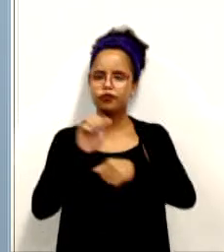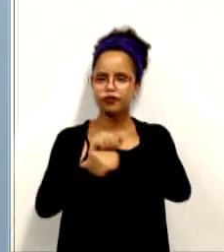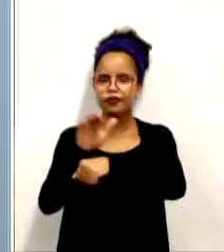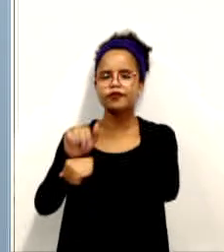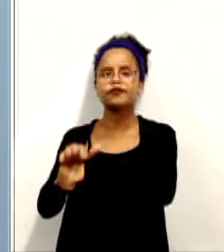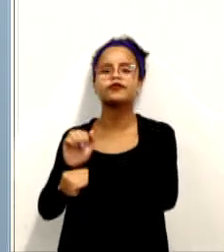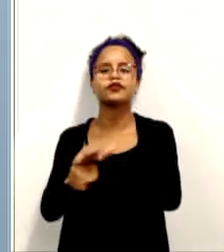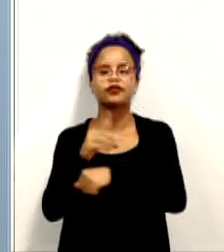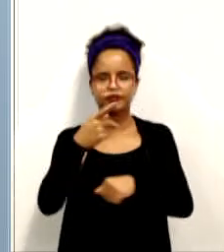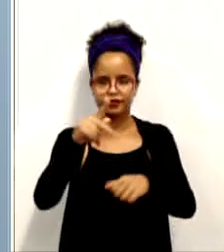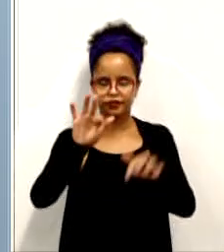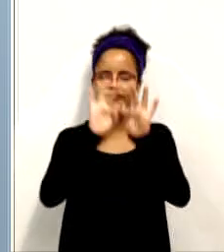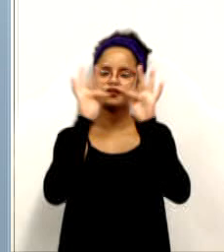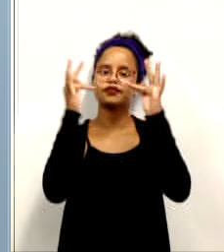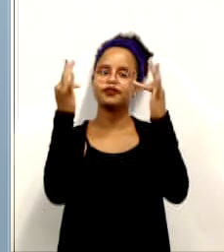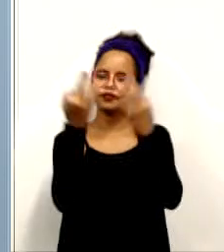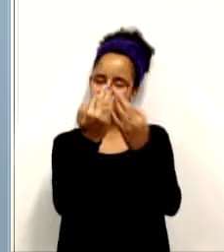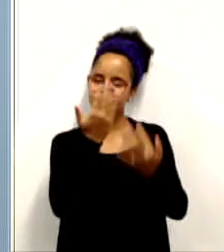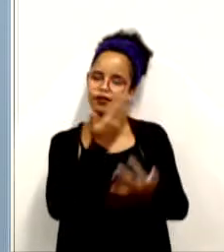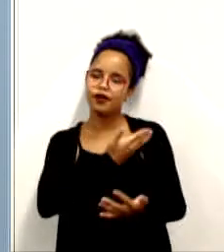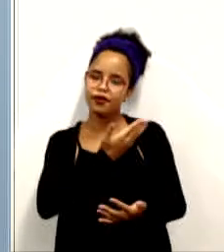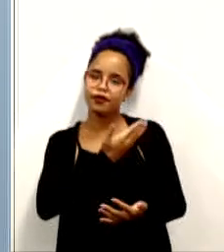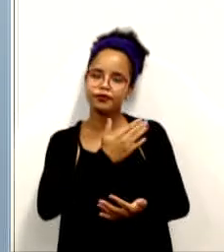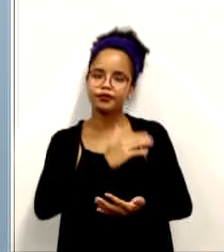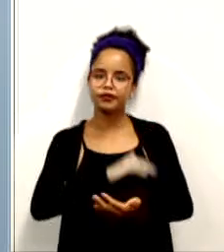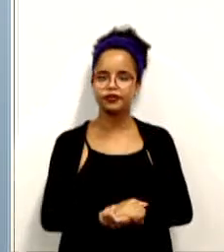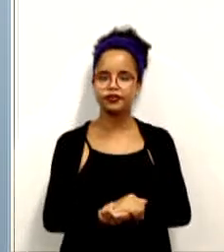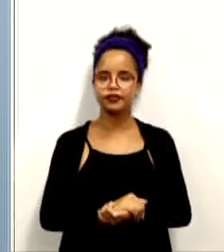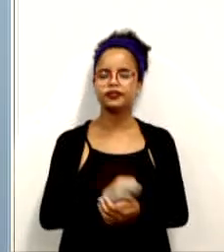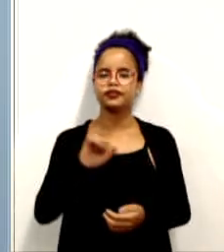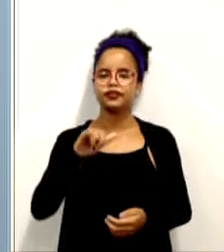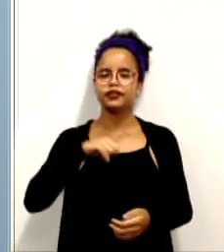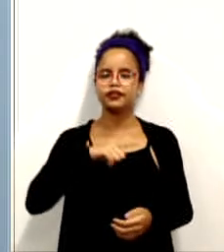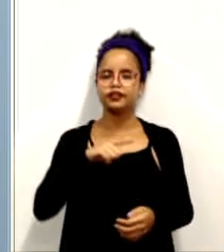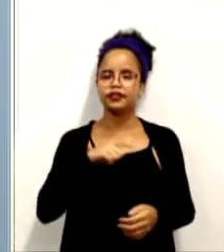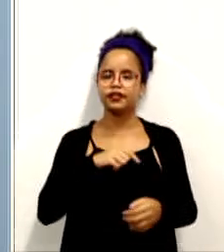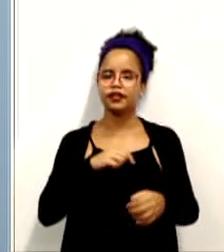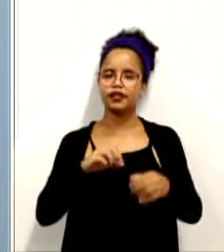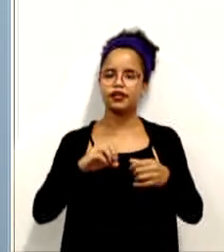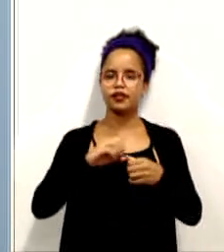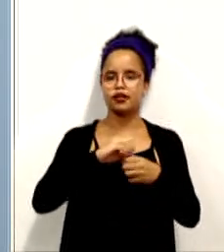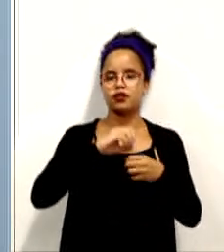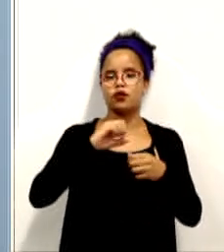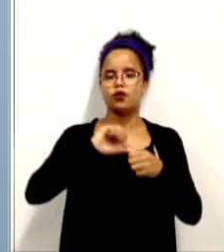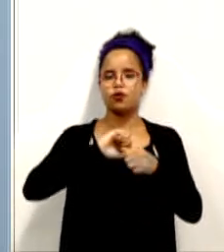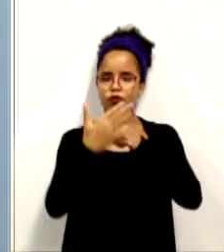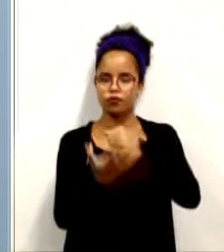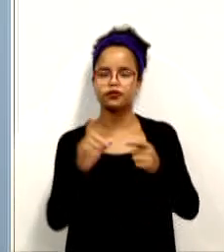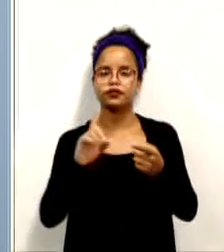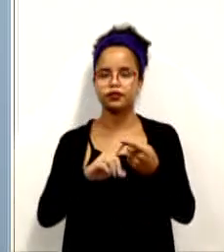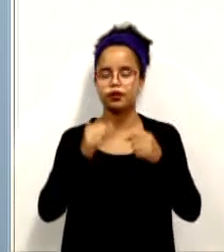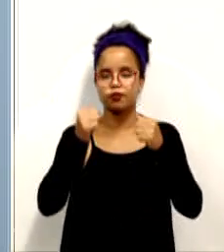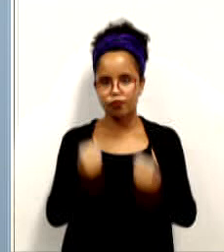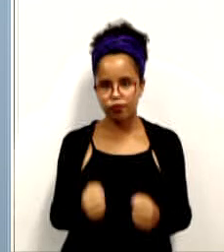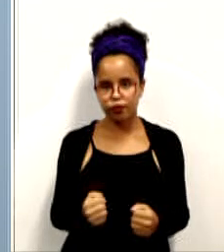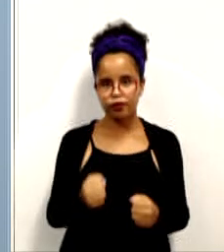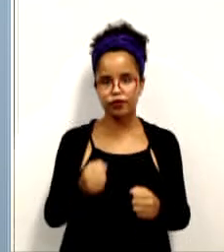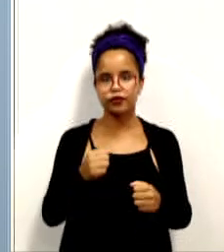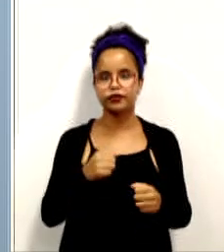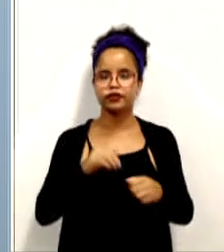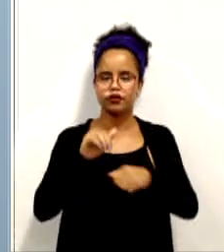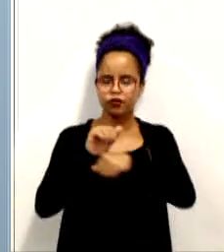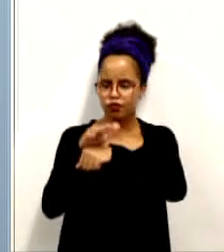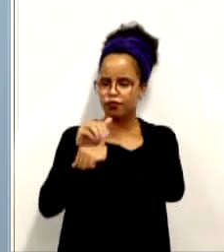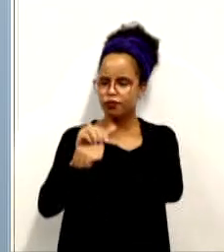os amigos. Quem tiver acesso às redes sociais, compartilha para que a gente possa ver e acompanhar, né,